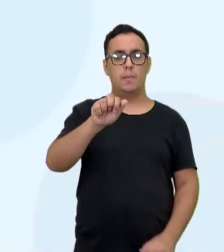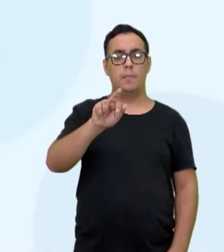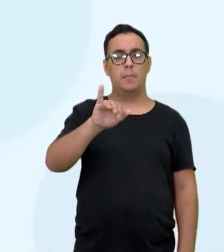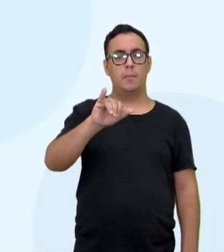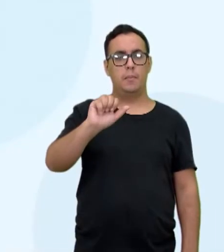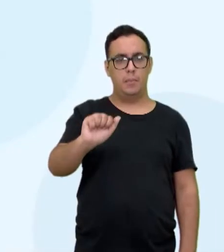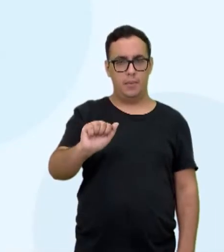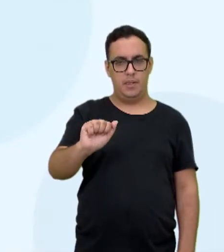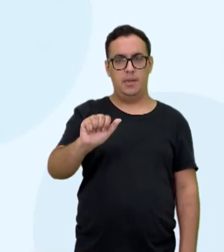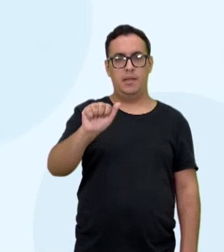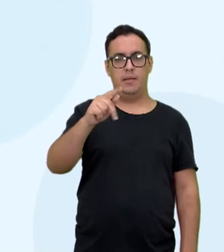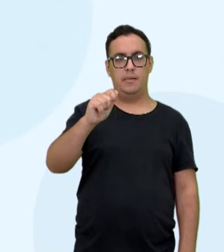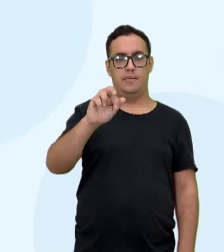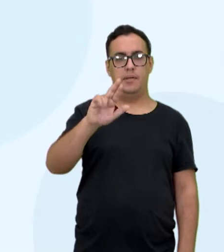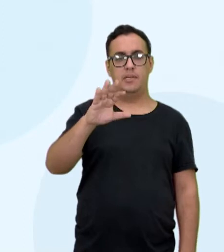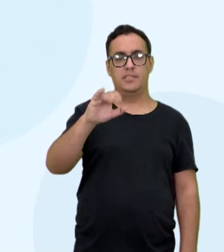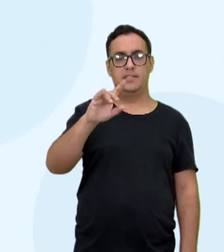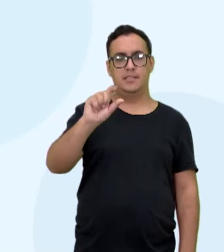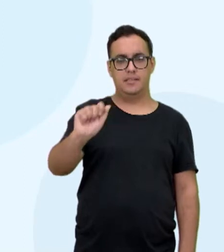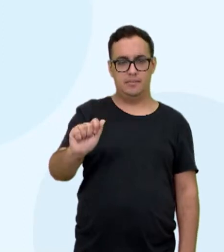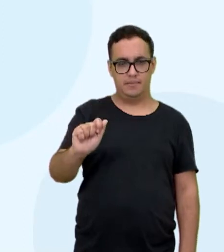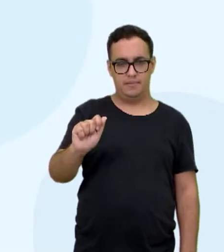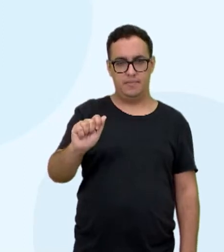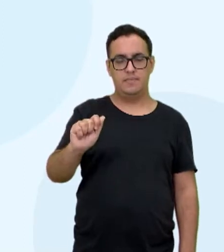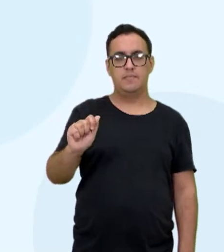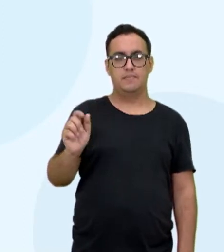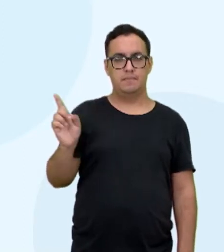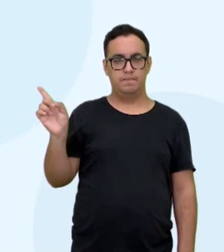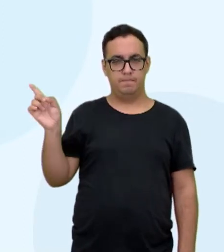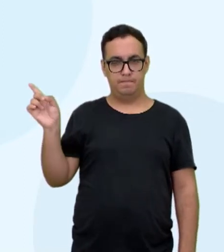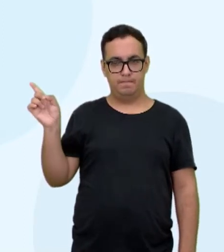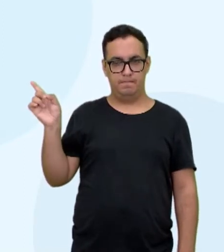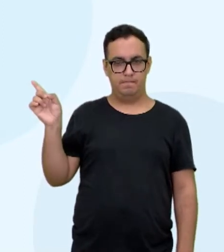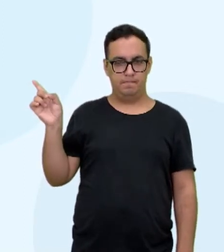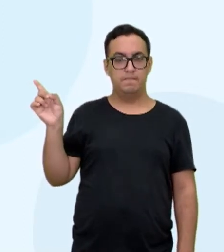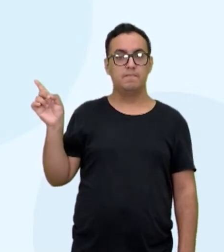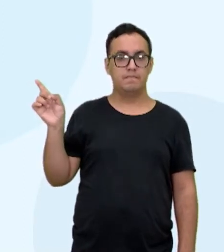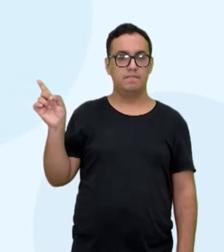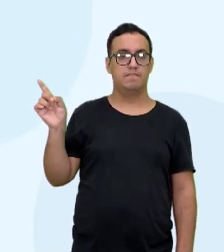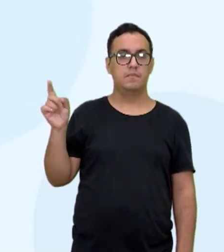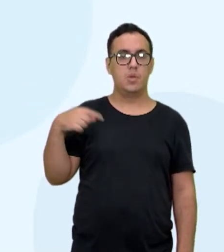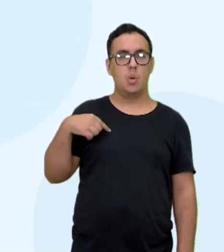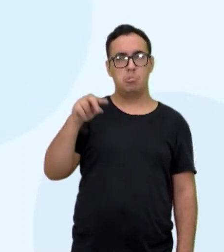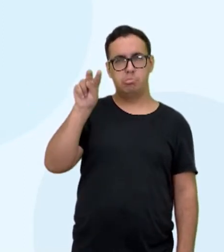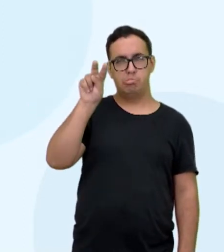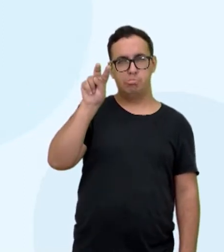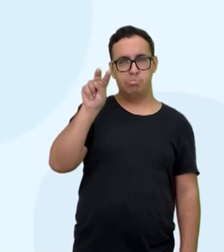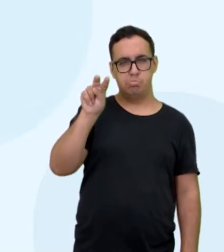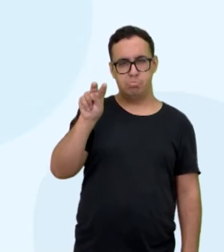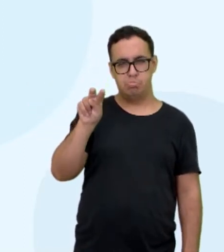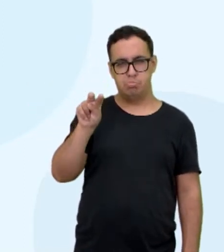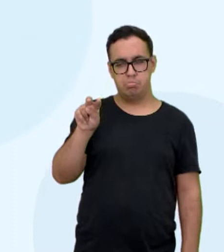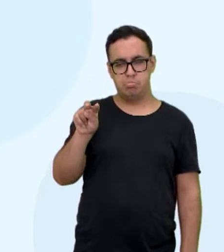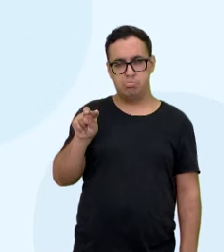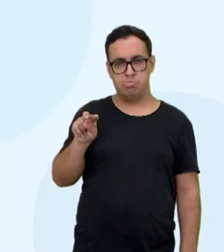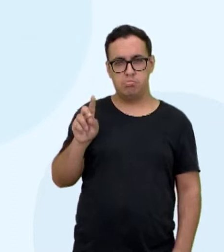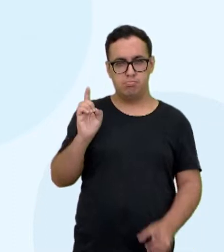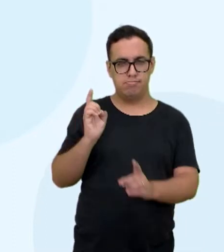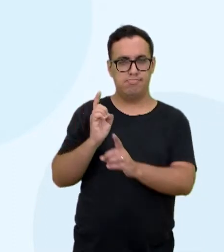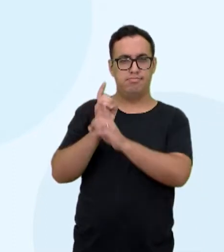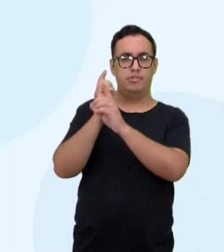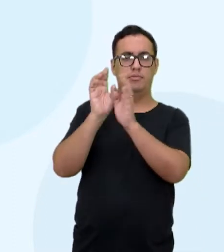Aparecida Delfino da Silva, né? E aí eu estava lendo o artigo dela e me deparei com um